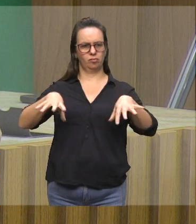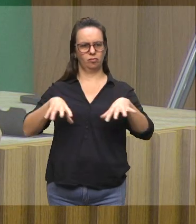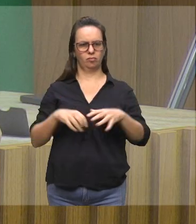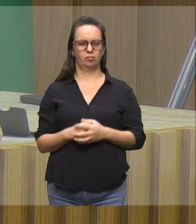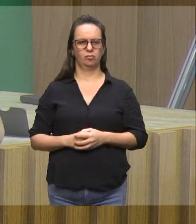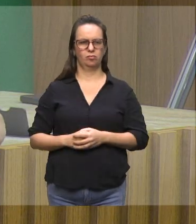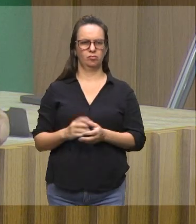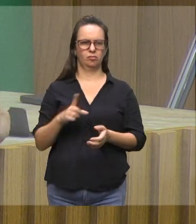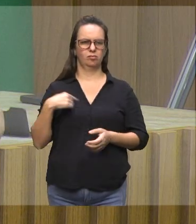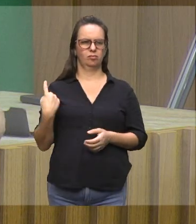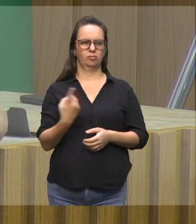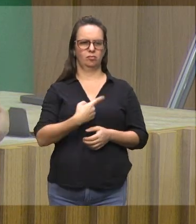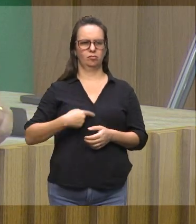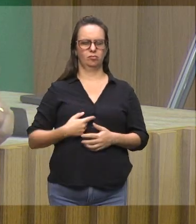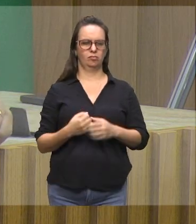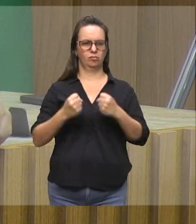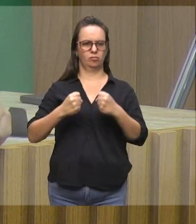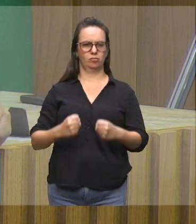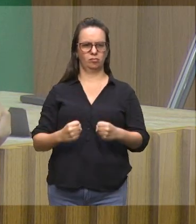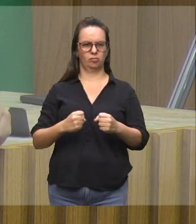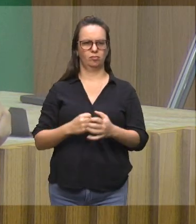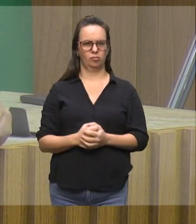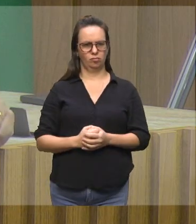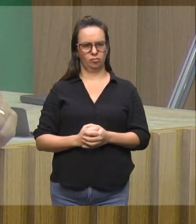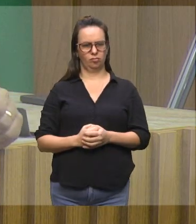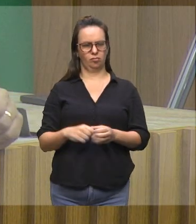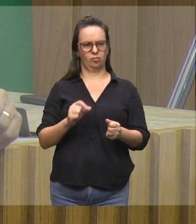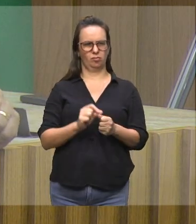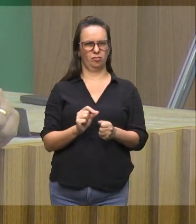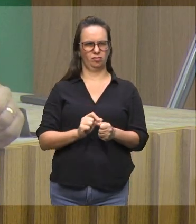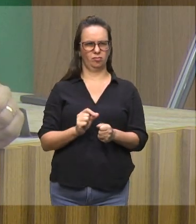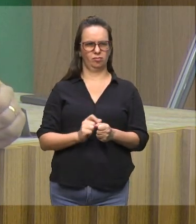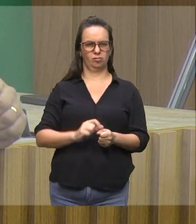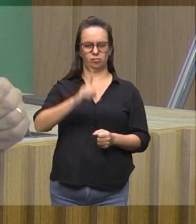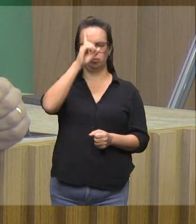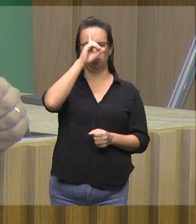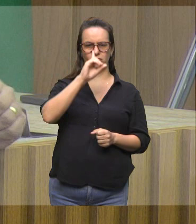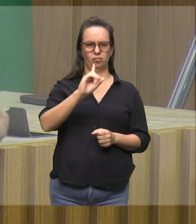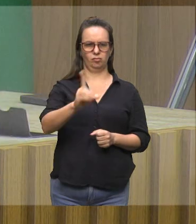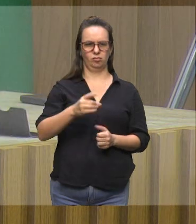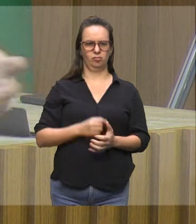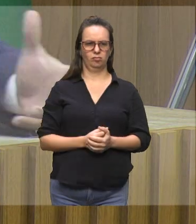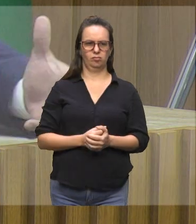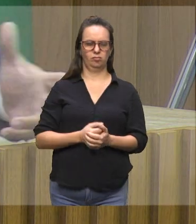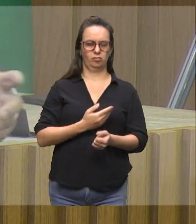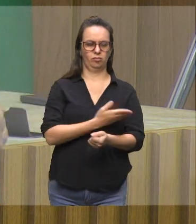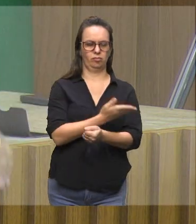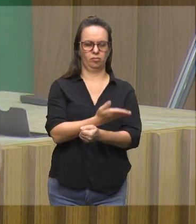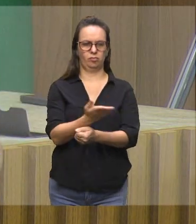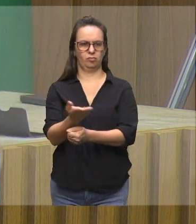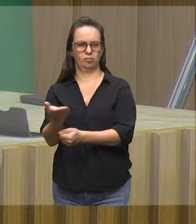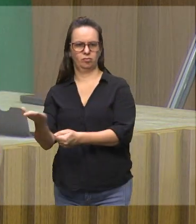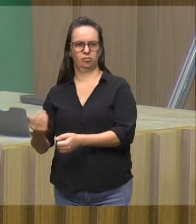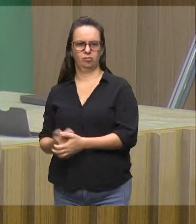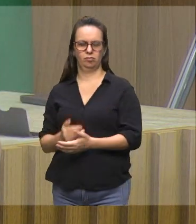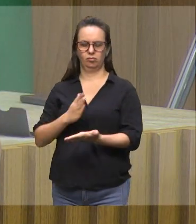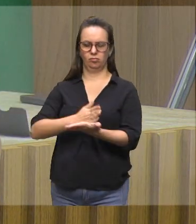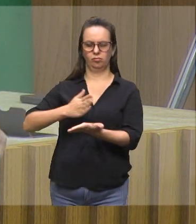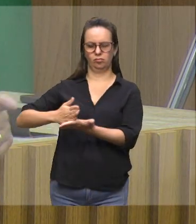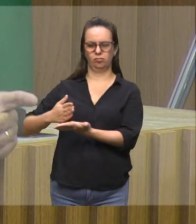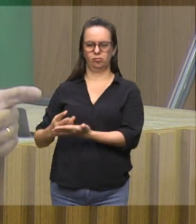E nós podemos fazer essa destinação, não é, dividido entre os vereadores, né,